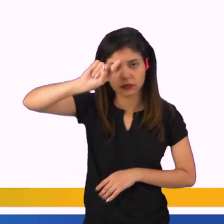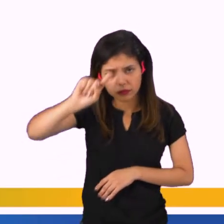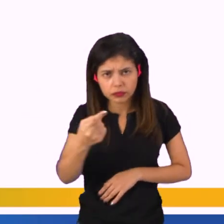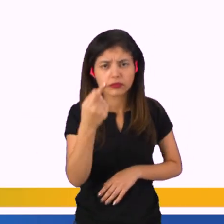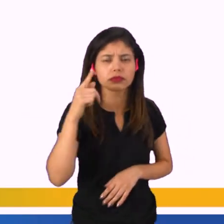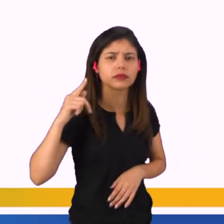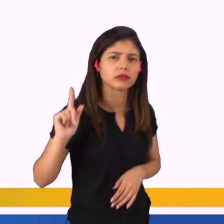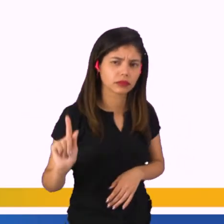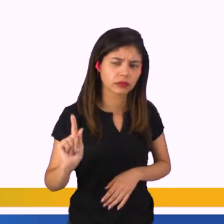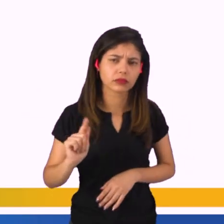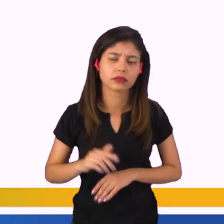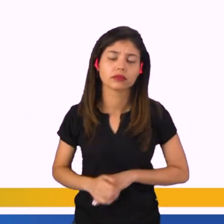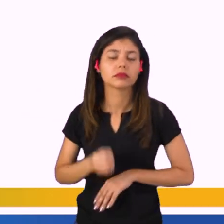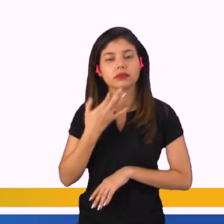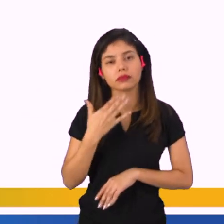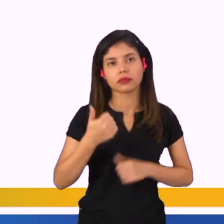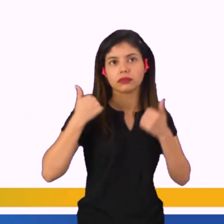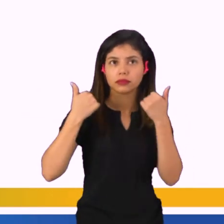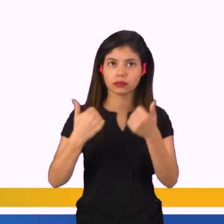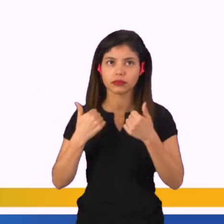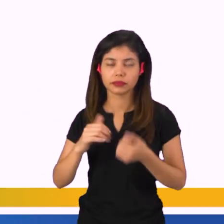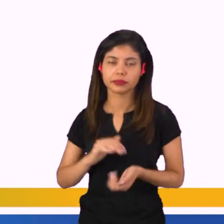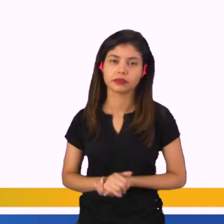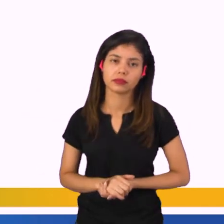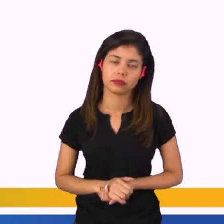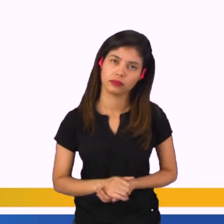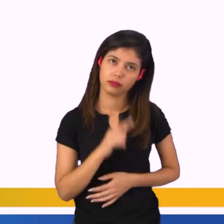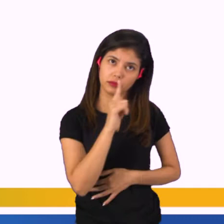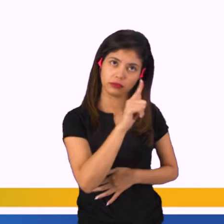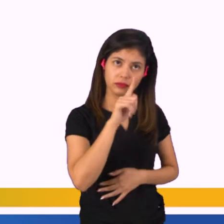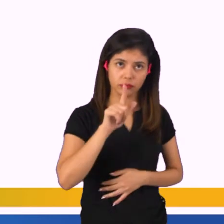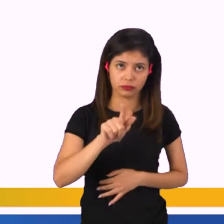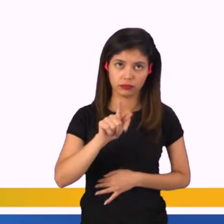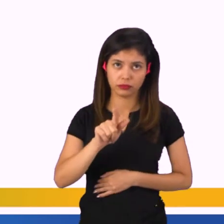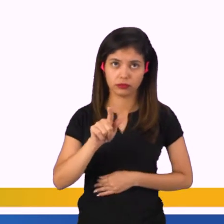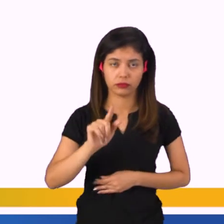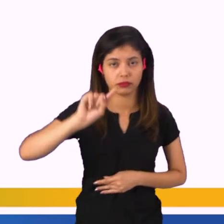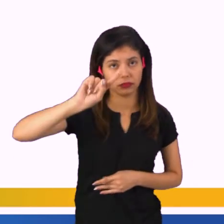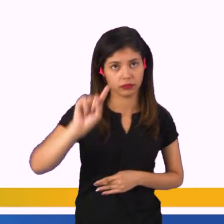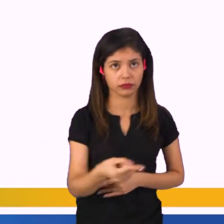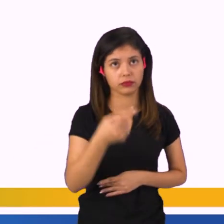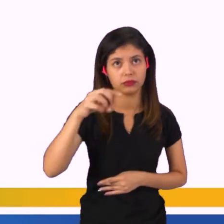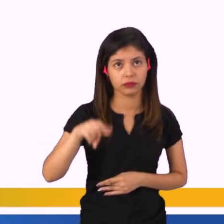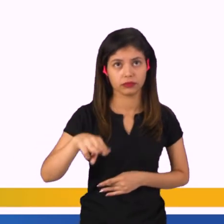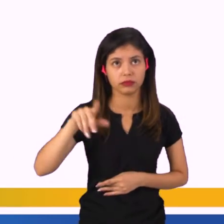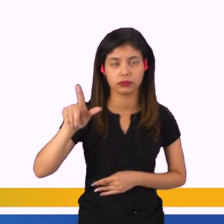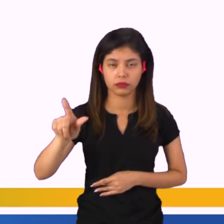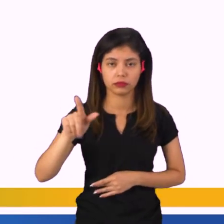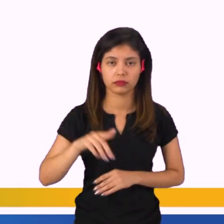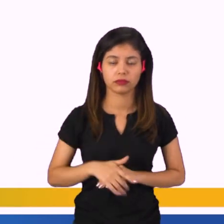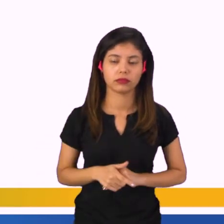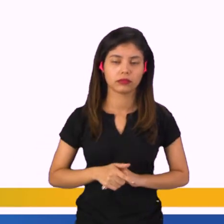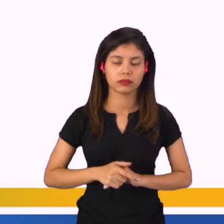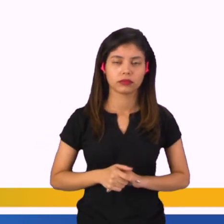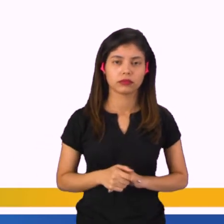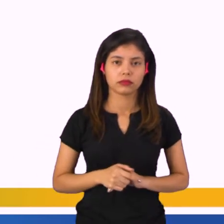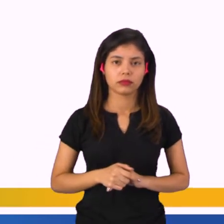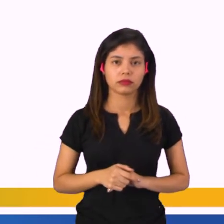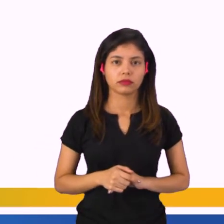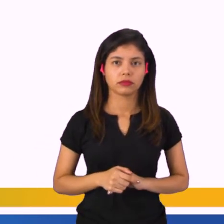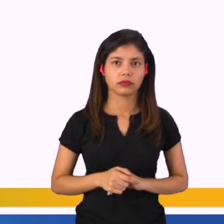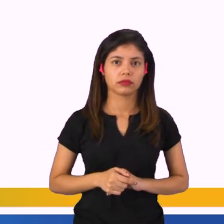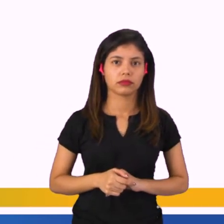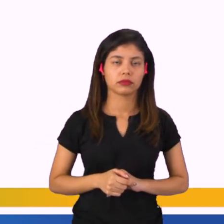é igual a 1.000 gramas. Muito bem. Então, 1 grama é igual a 1000